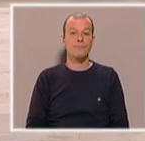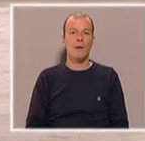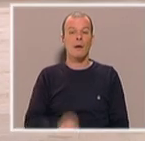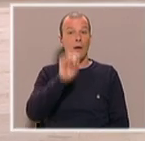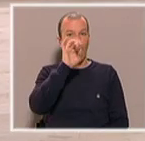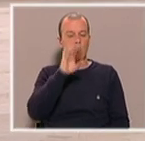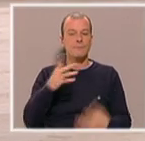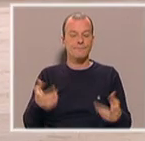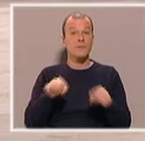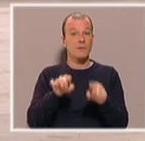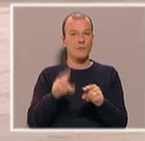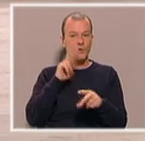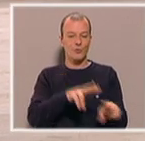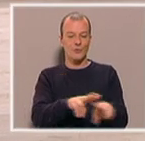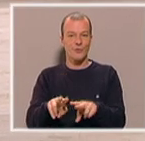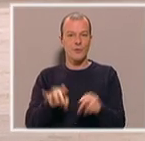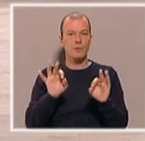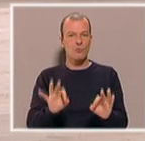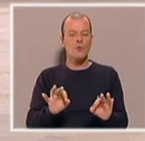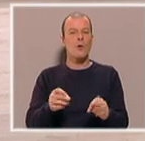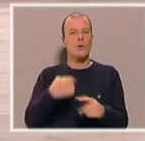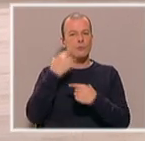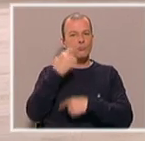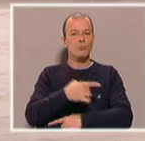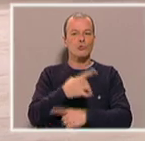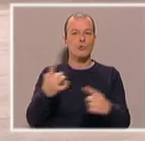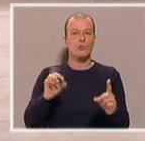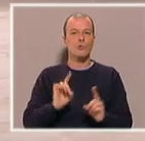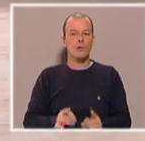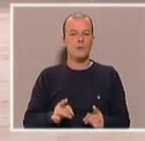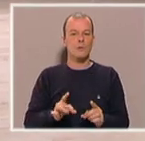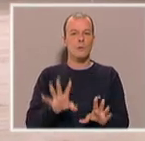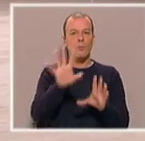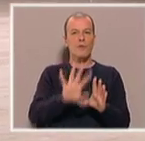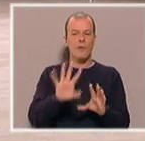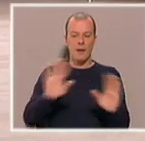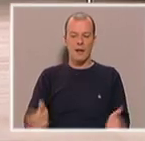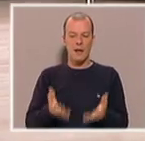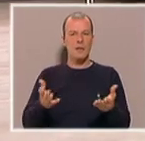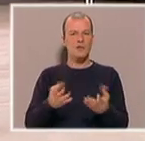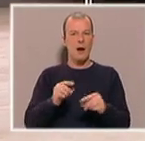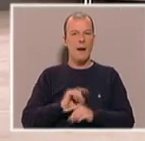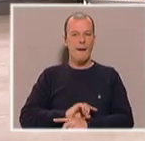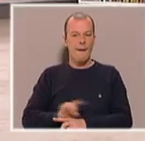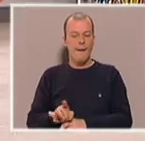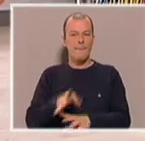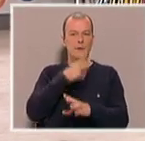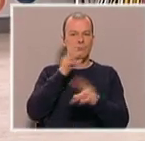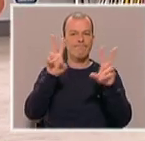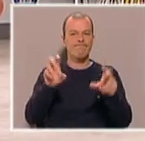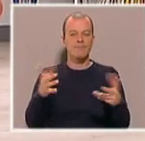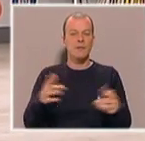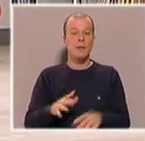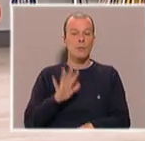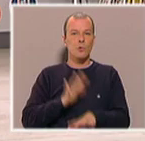Então, como acabaram de ver no vídeo, focou aqui aquilo que nós vamos agora também de uma forma mais ligeira e rápida falar um pouco sobre as